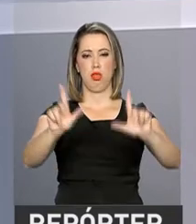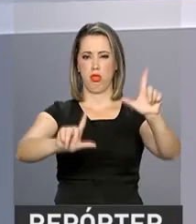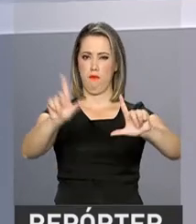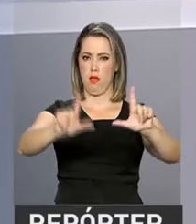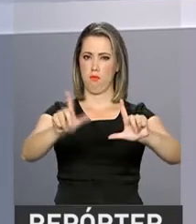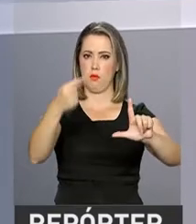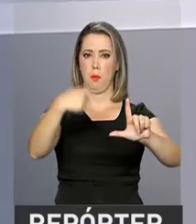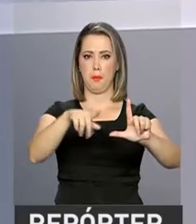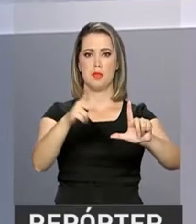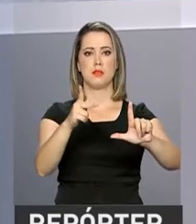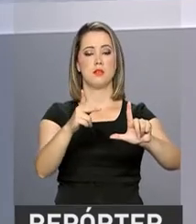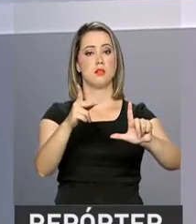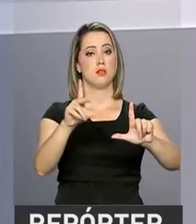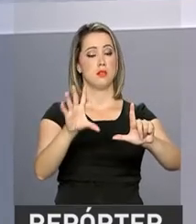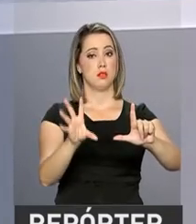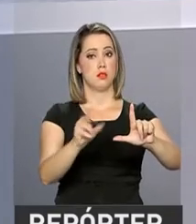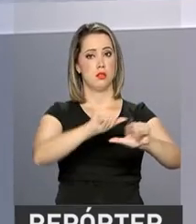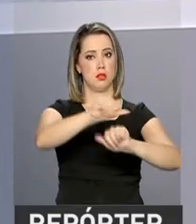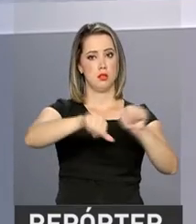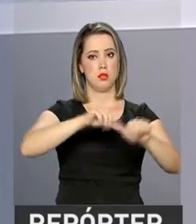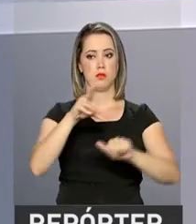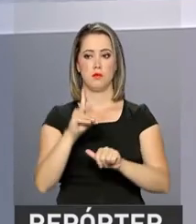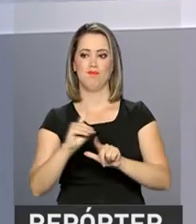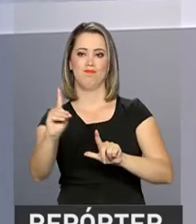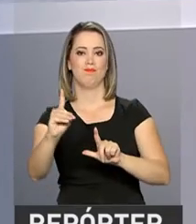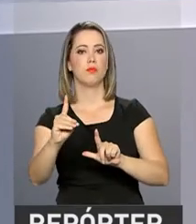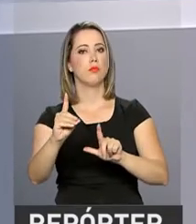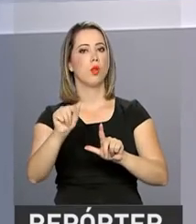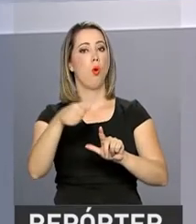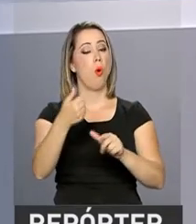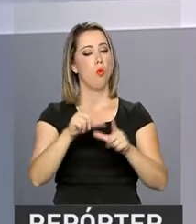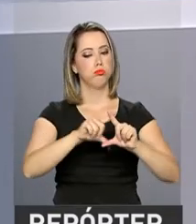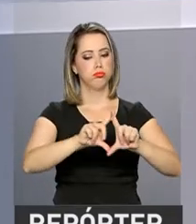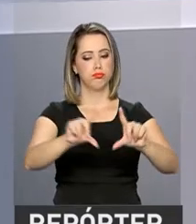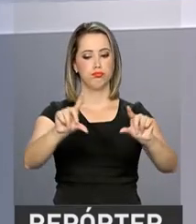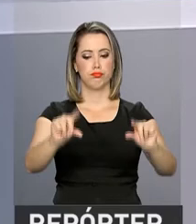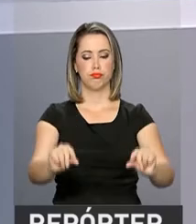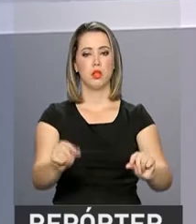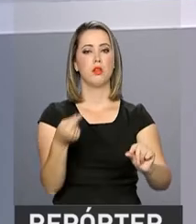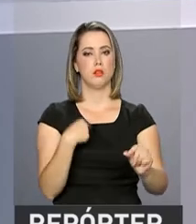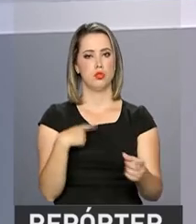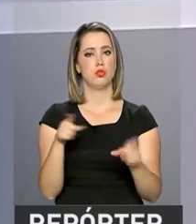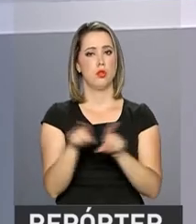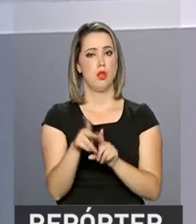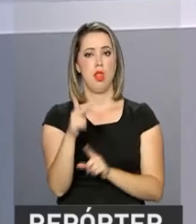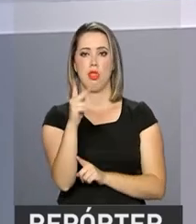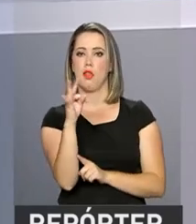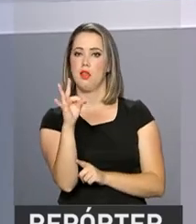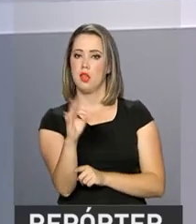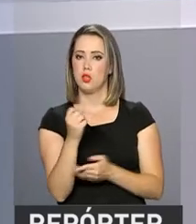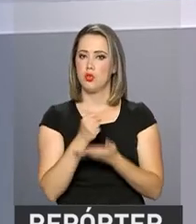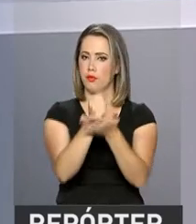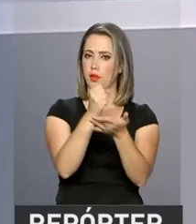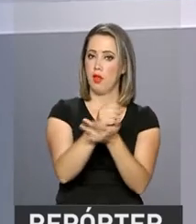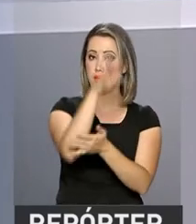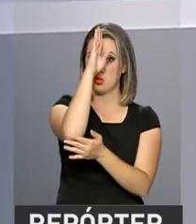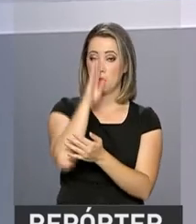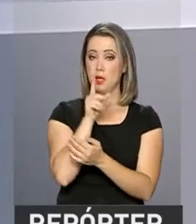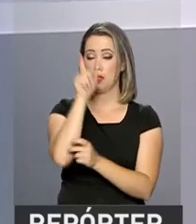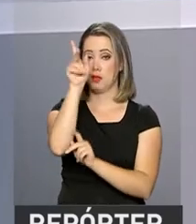conversor embutido ou colocar um conversor kits são distribuídos de graça para a população de baixa renda